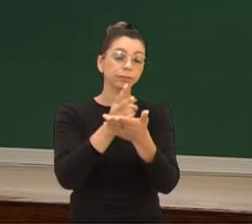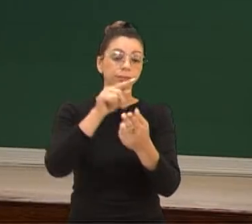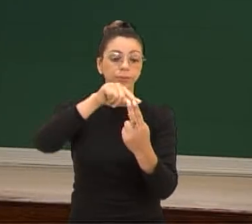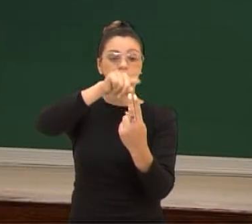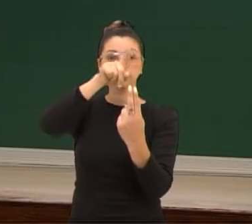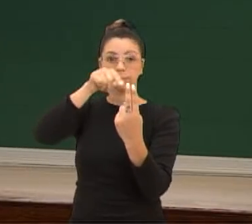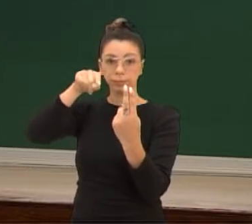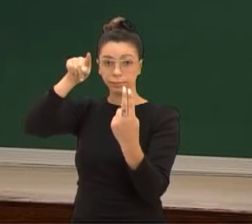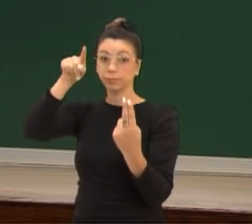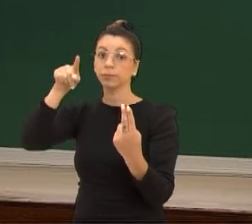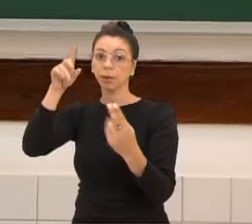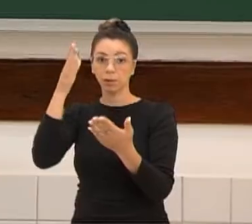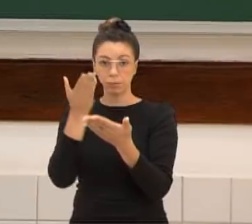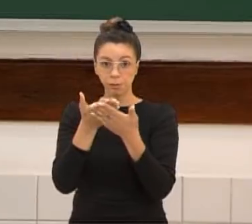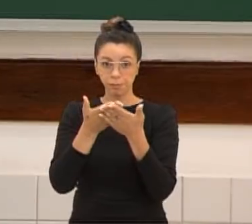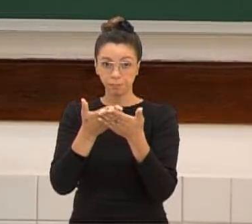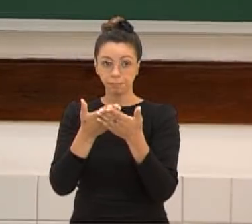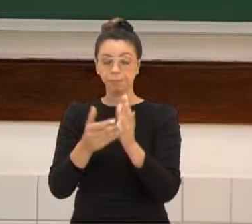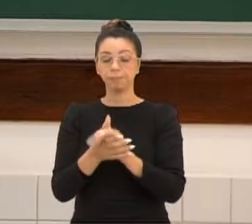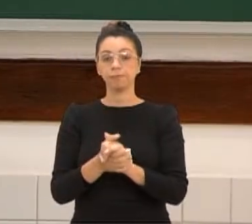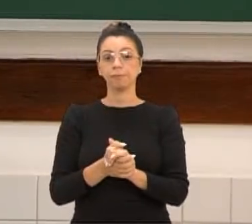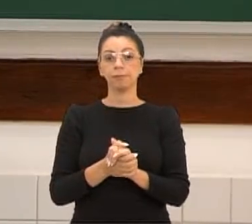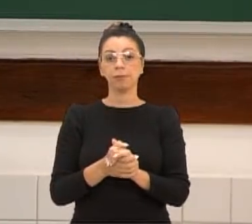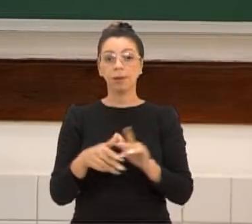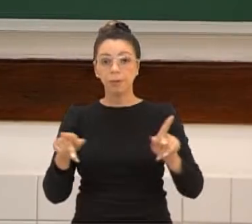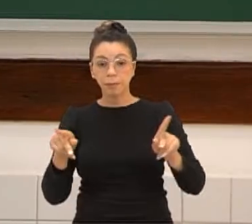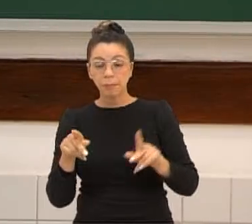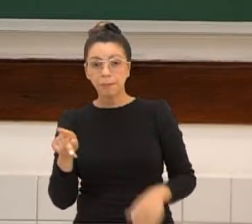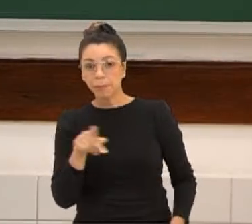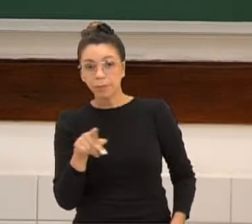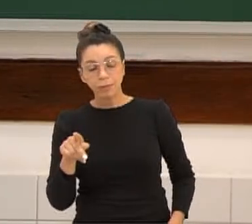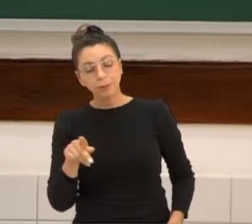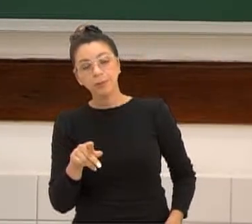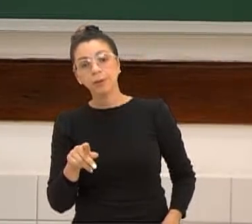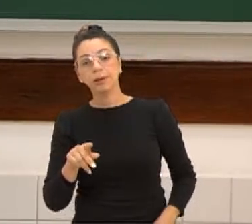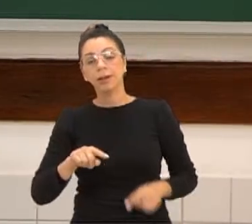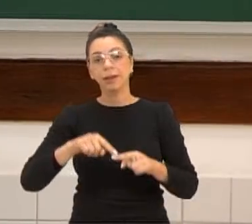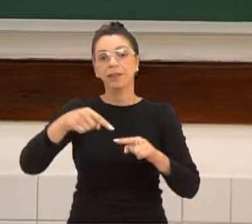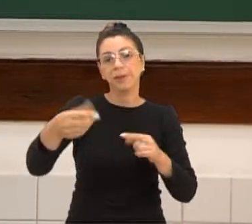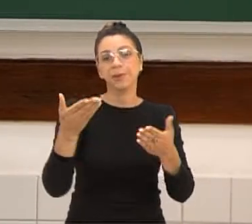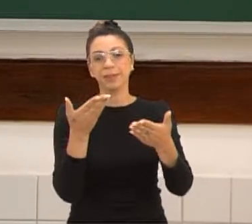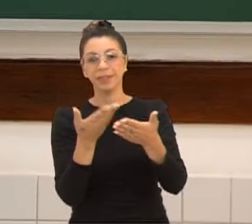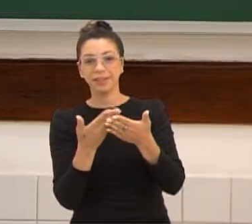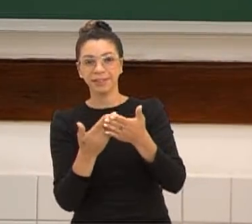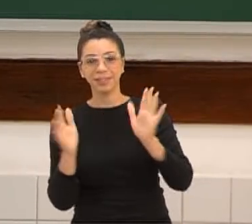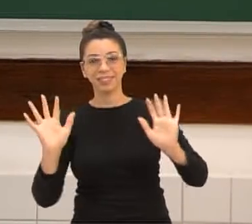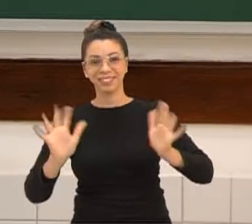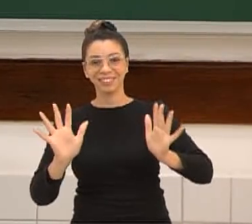número π, tá? Então, a professora fica por aqui e até mais.